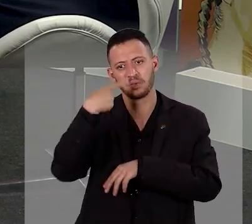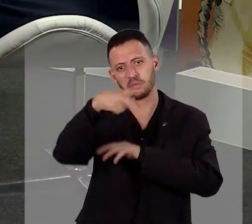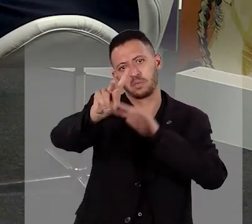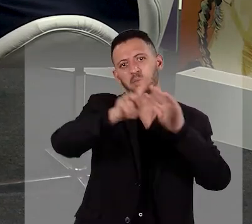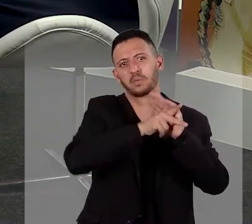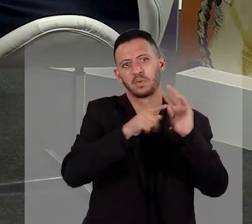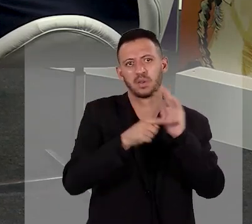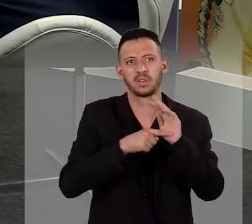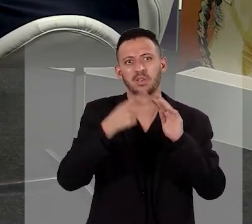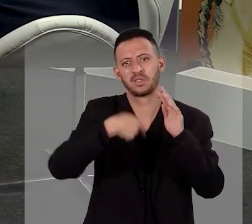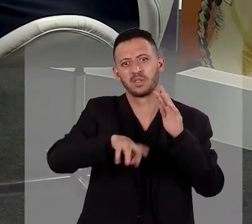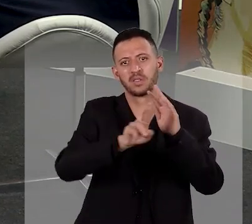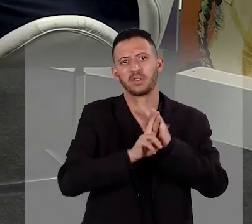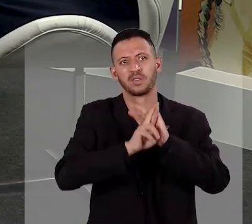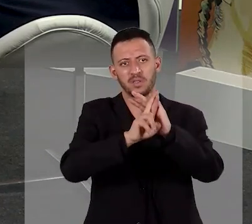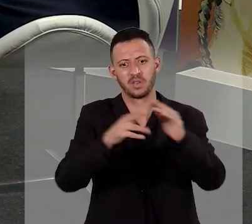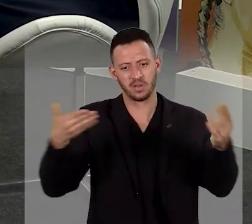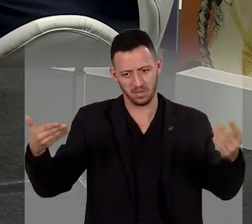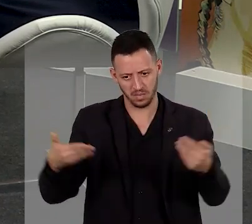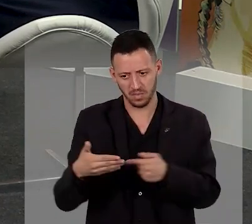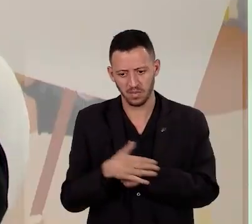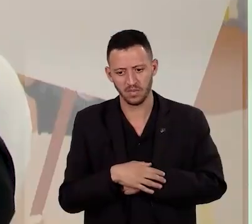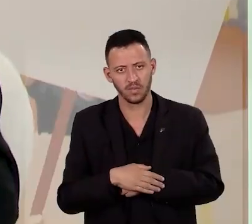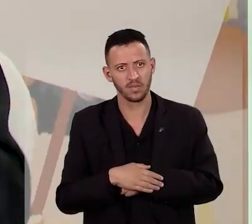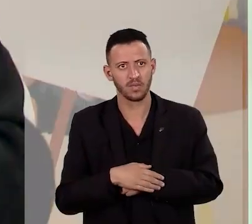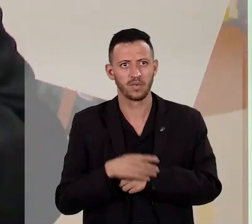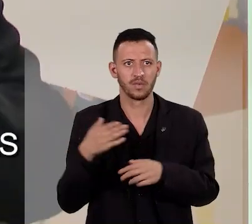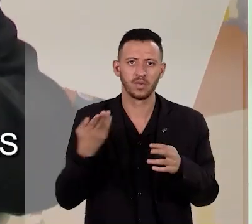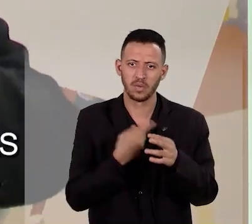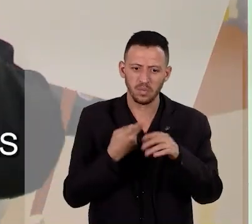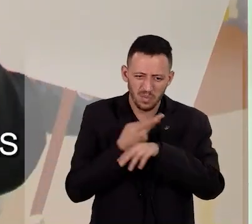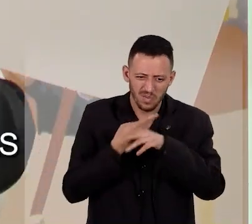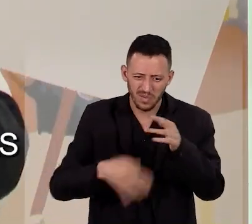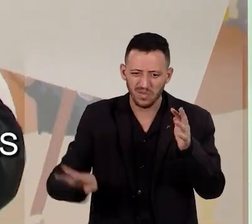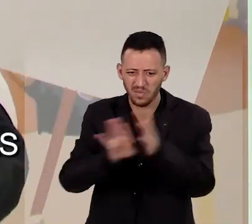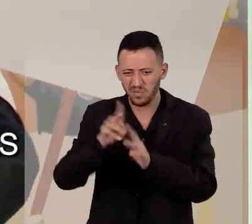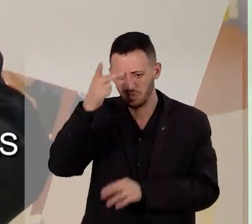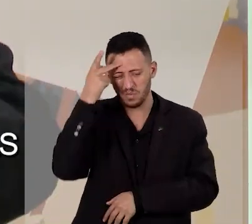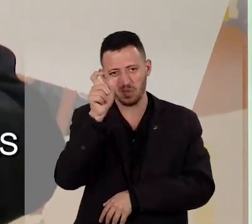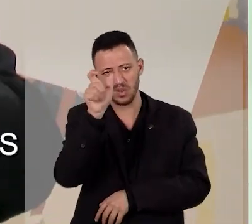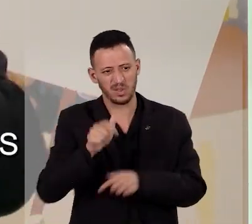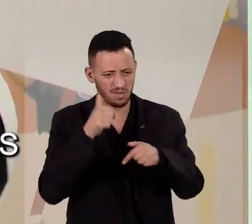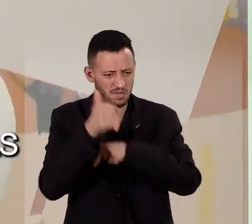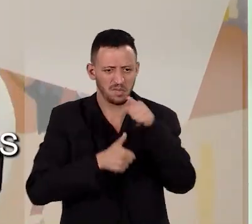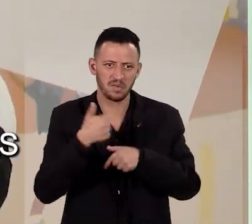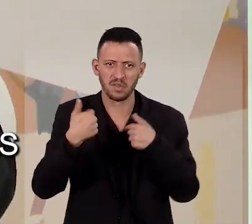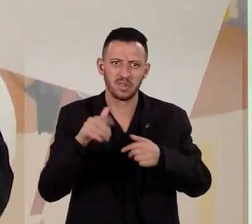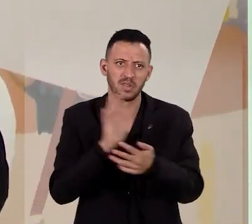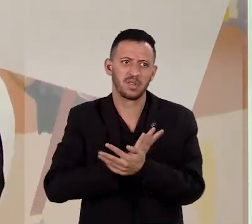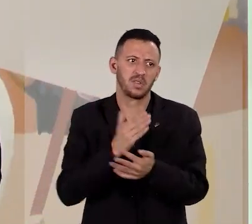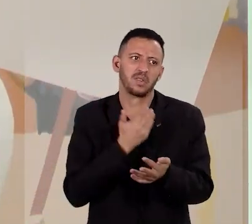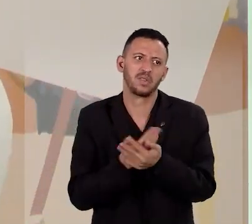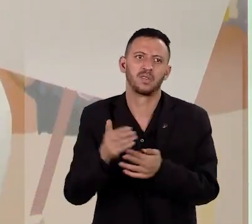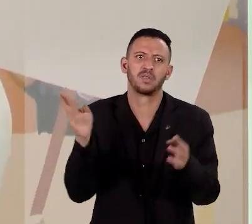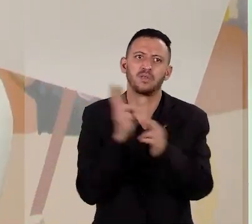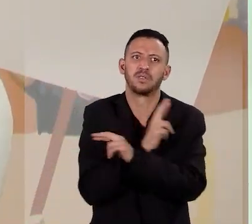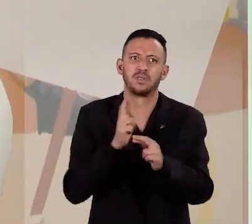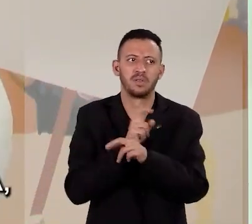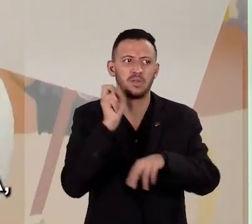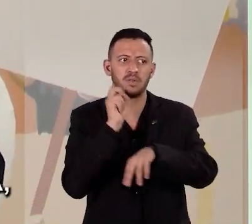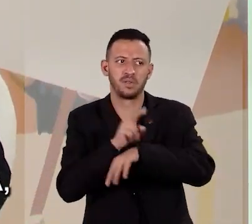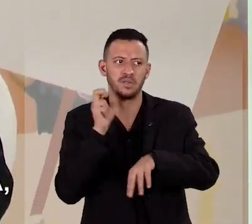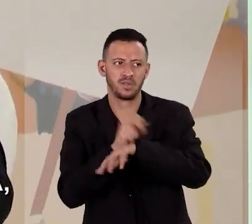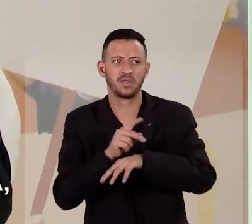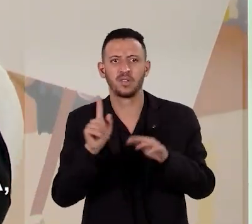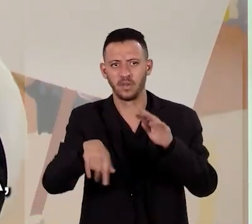para além dos seus próprios representados atualmente, procurando chegar em pessoas que trabalham, mas que não têm inicialmente